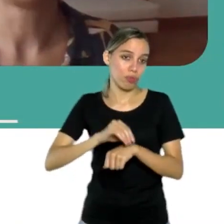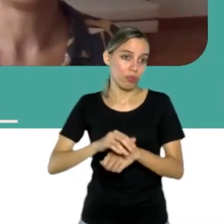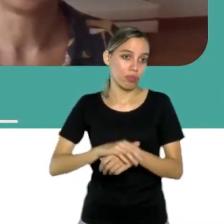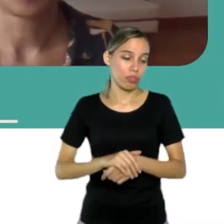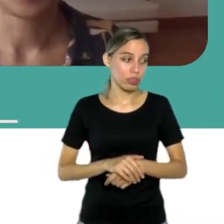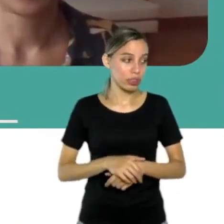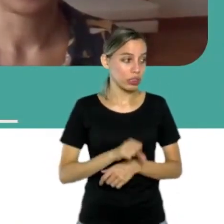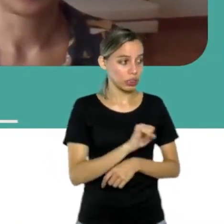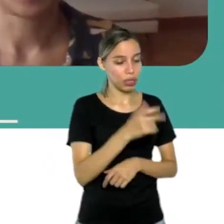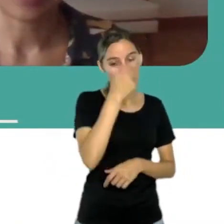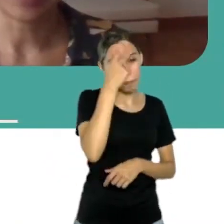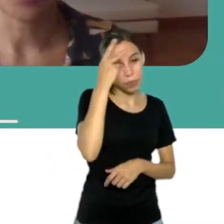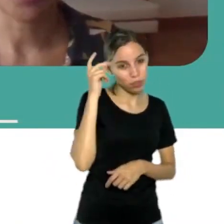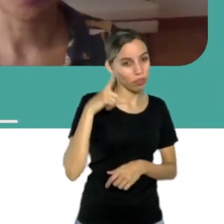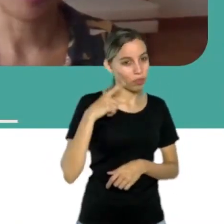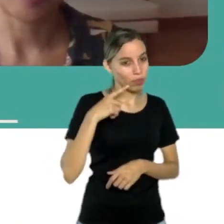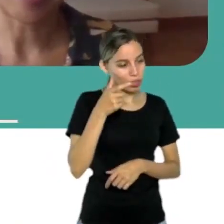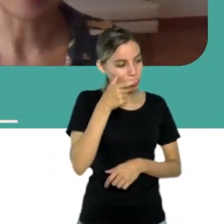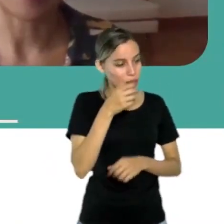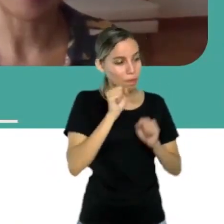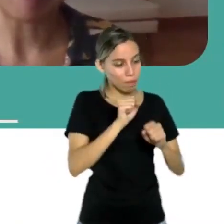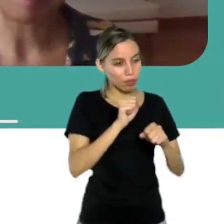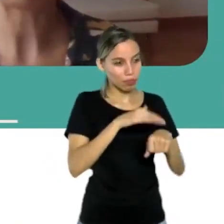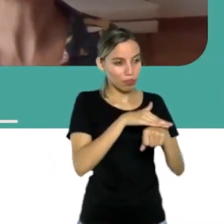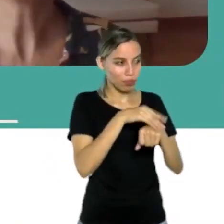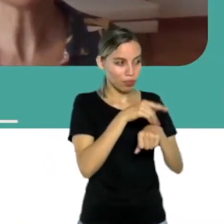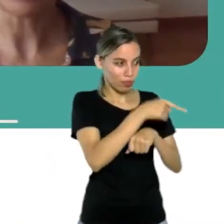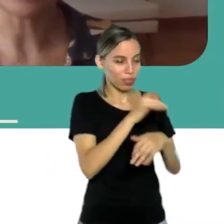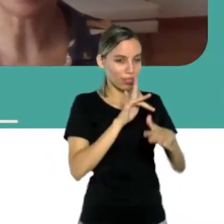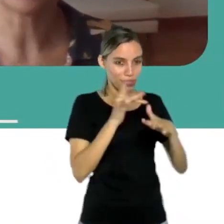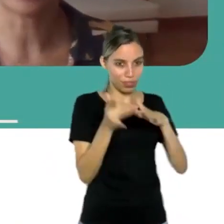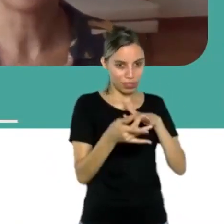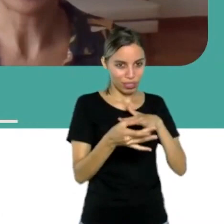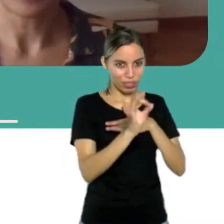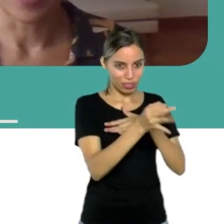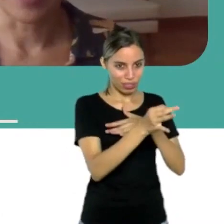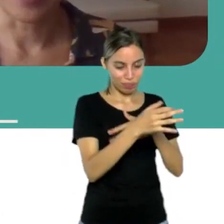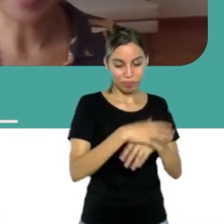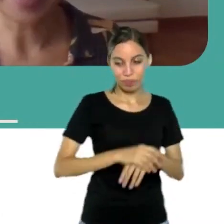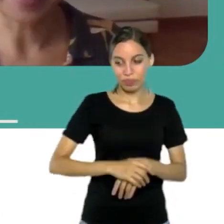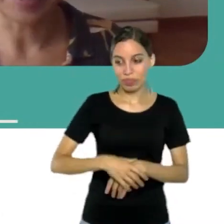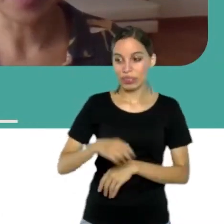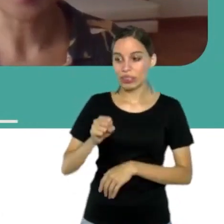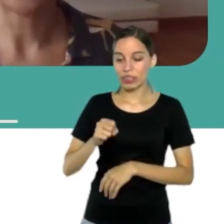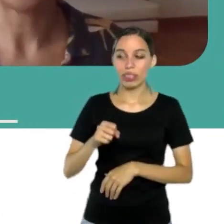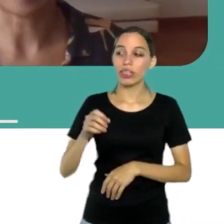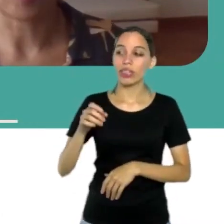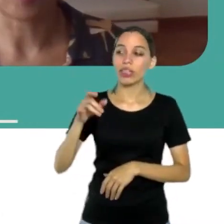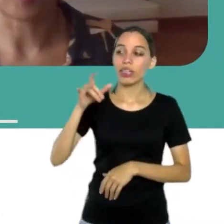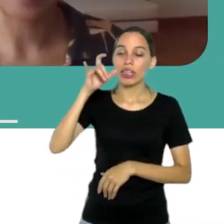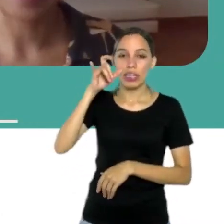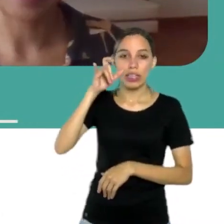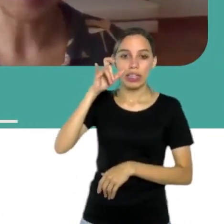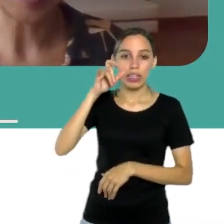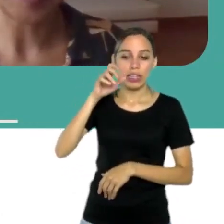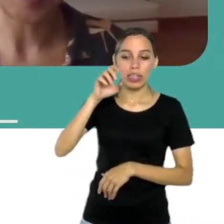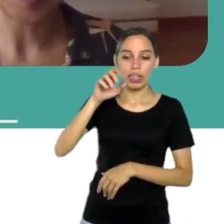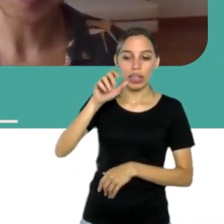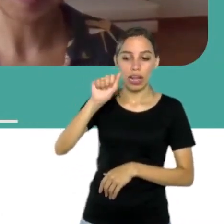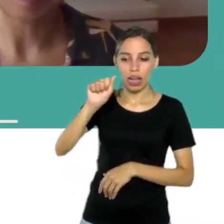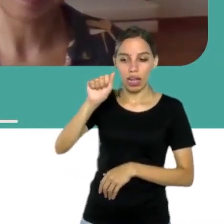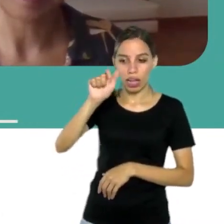redes sociais, né, Elisa? Isso. Pelo Instagram? Instagram, Elisa Caetano. Elisa